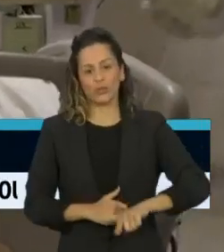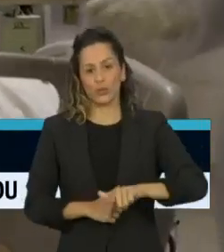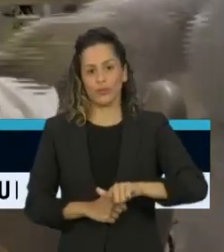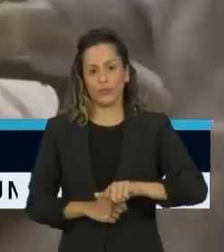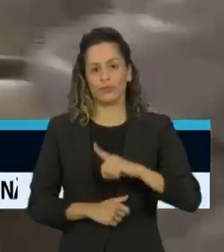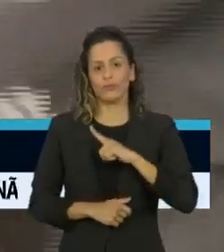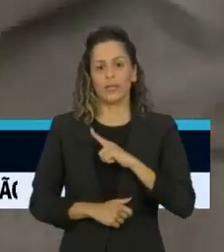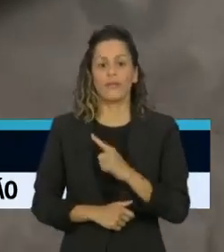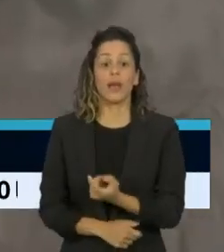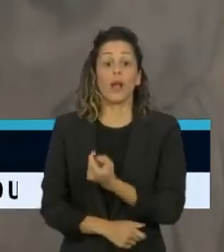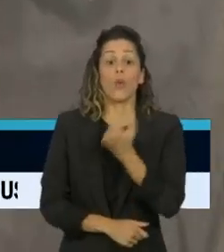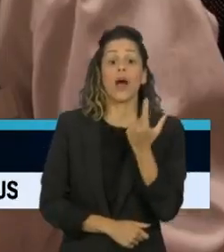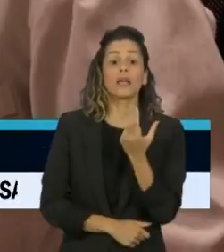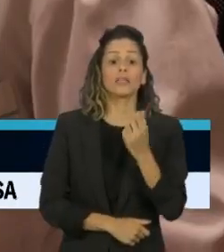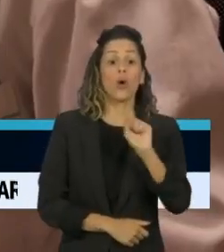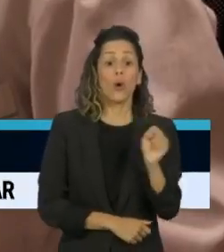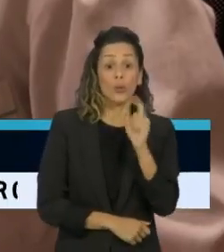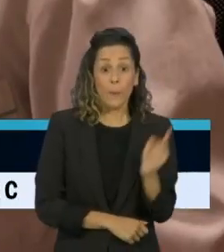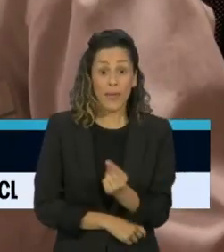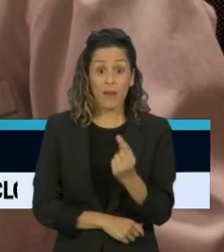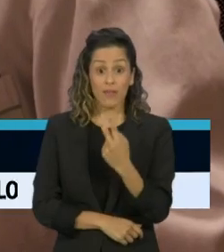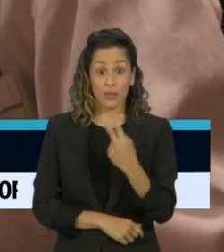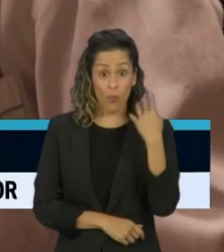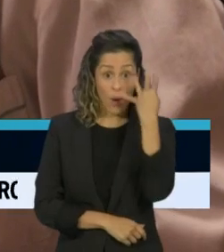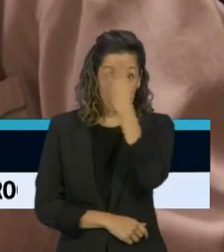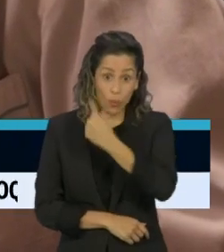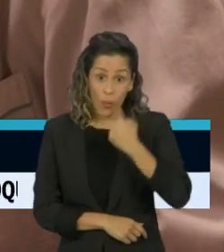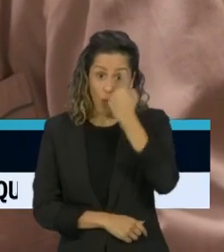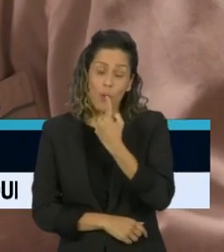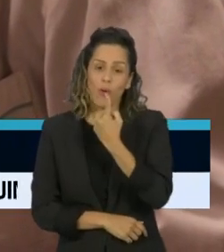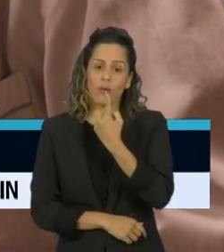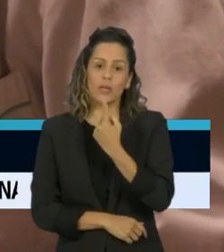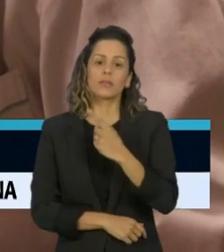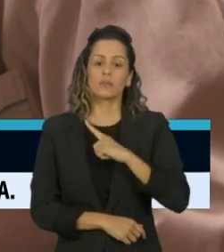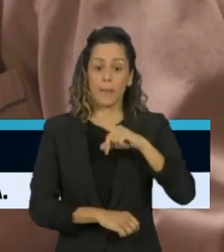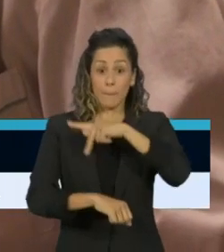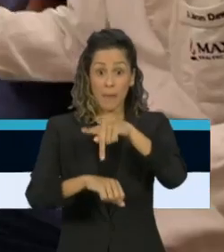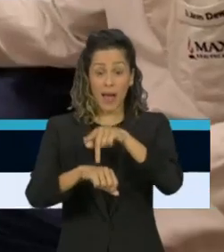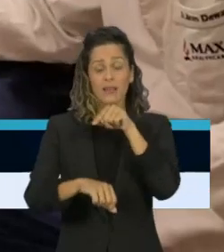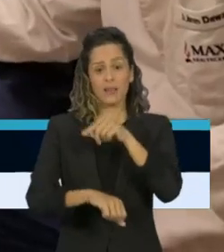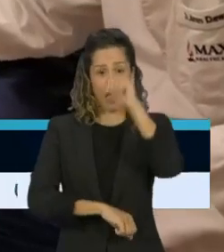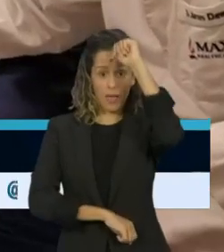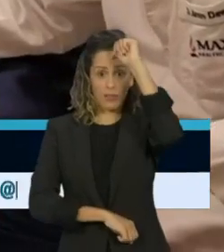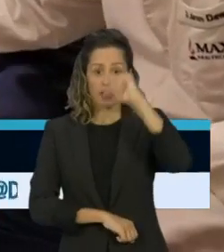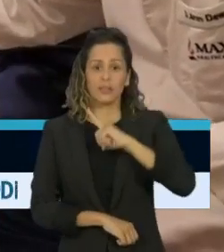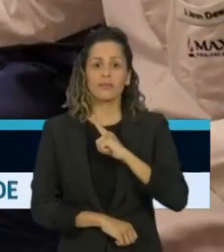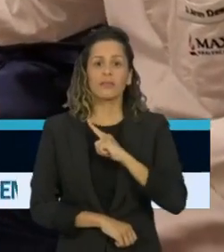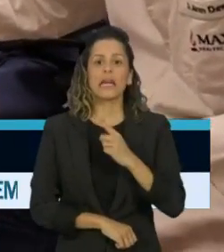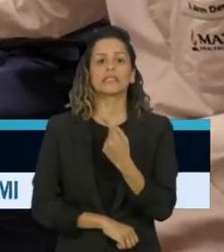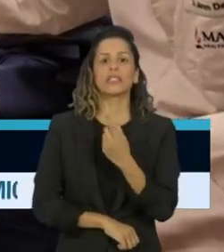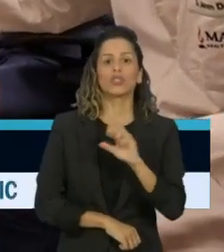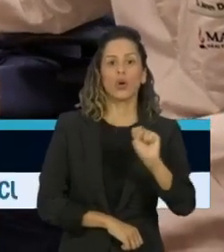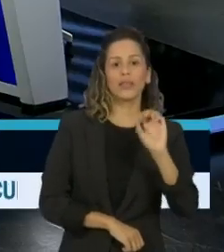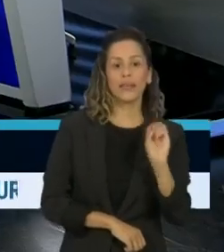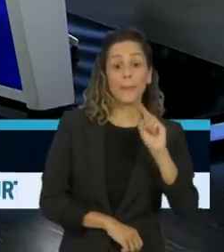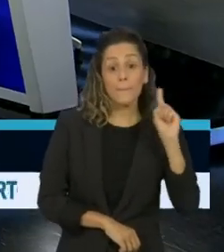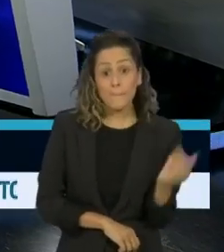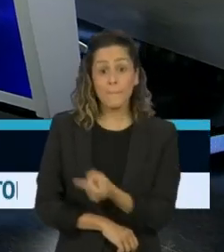8 mil em 24 horas. O país tem um total de mais de 180 mil doentes e 5 mil mortes.